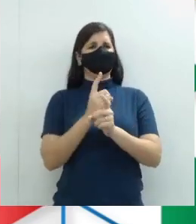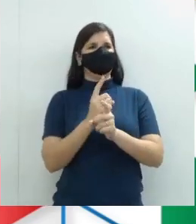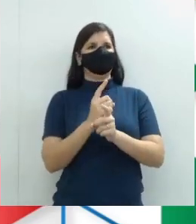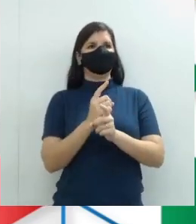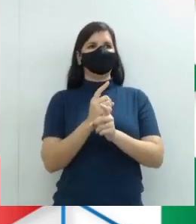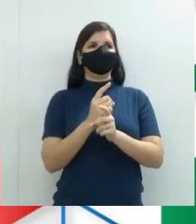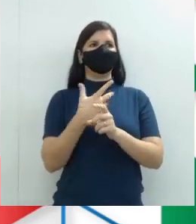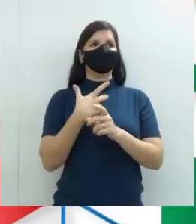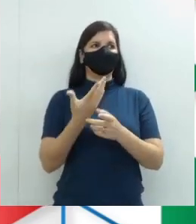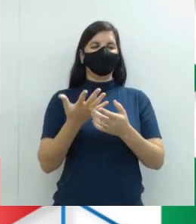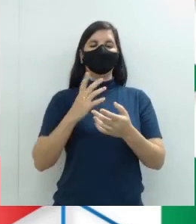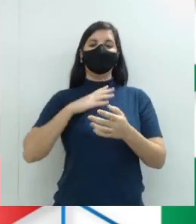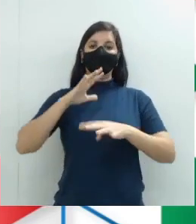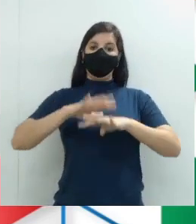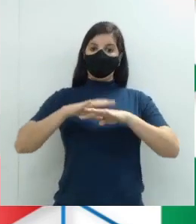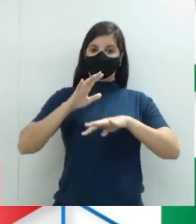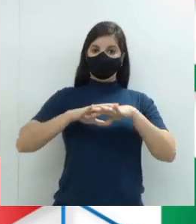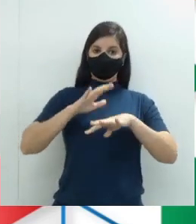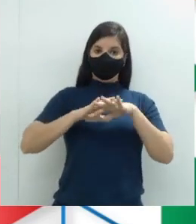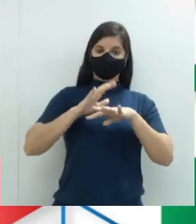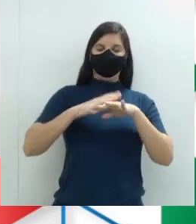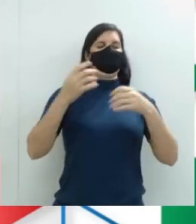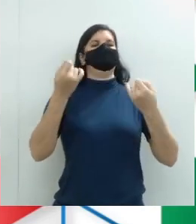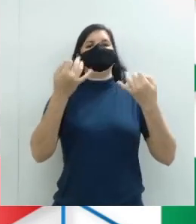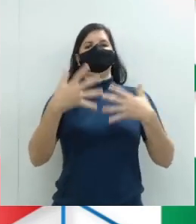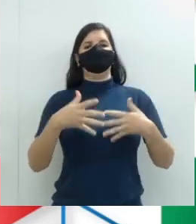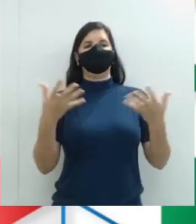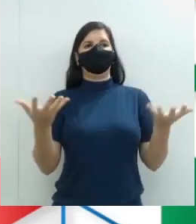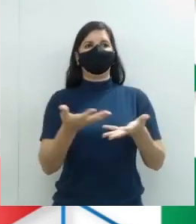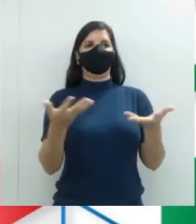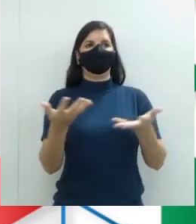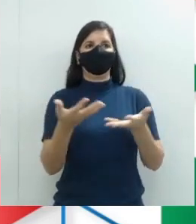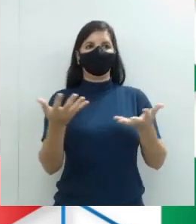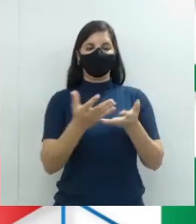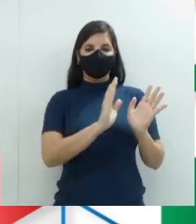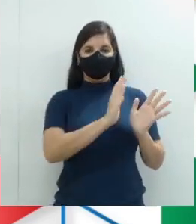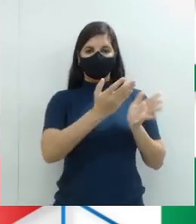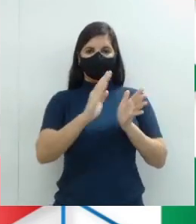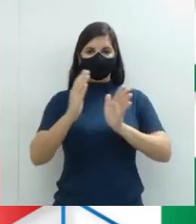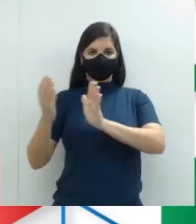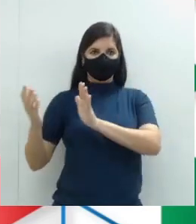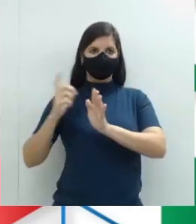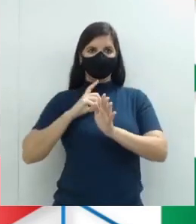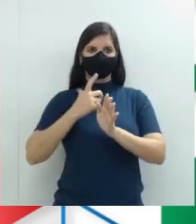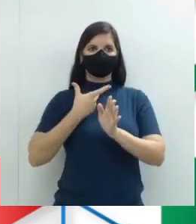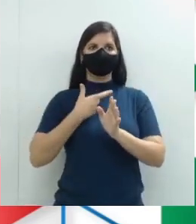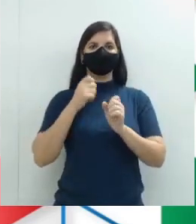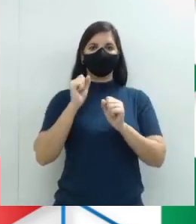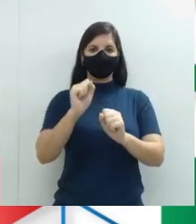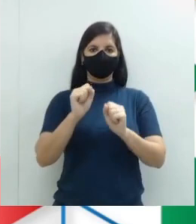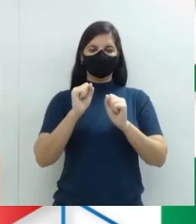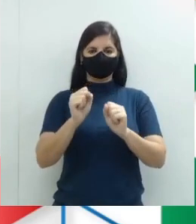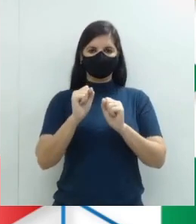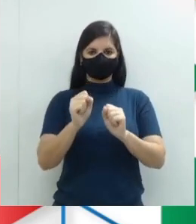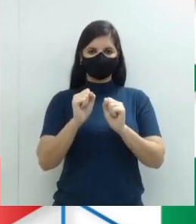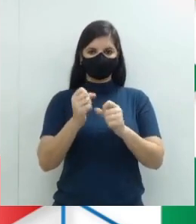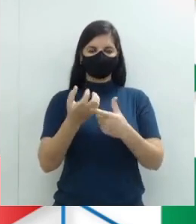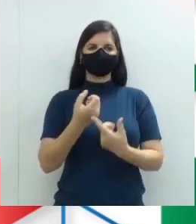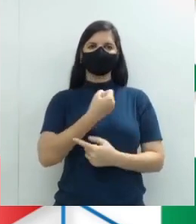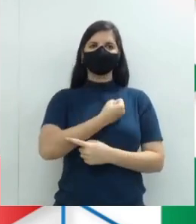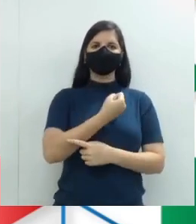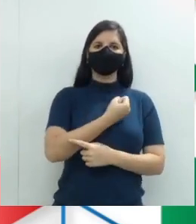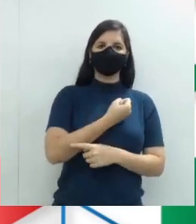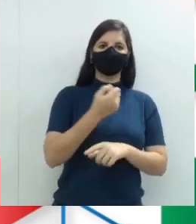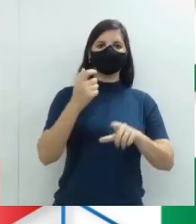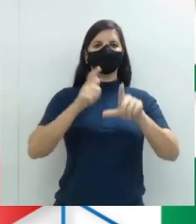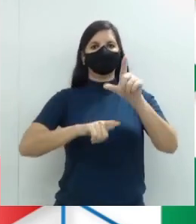que a gente entra, tá bom? Para falar para vocês. Para a matemática, a sequência é um termo, né? De termos, ele pode ser